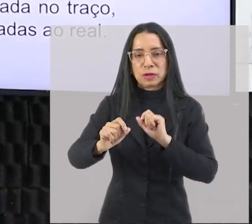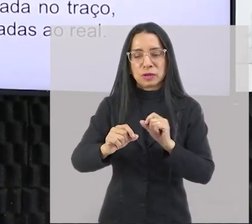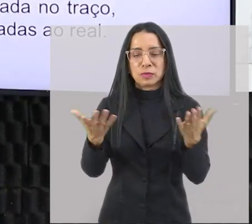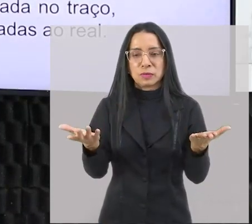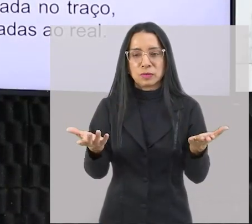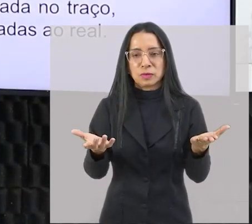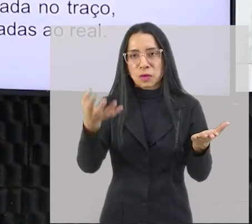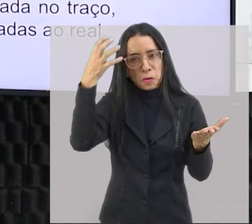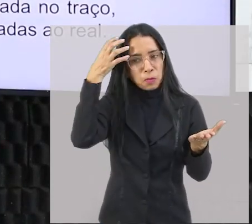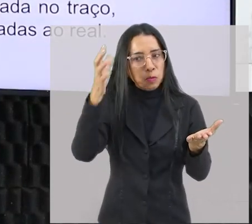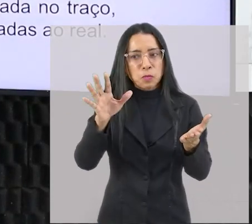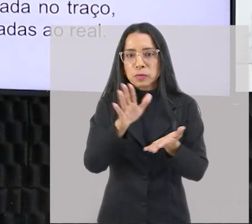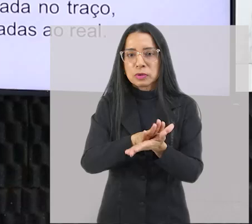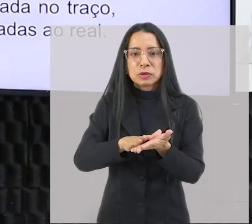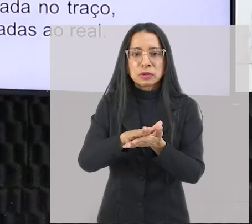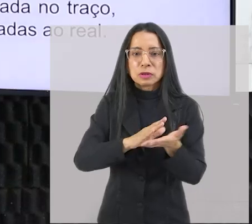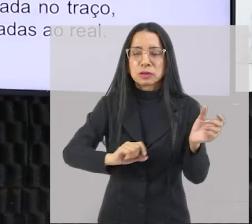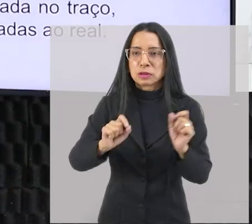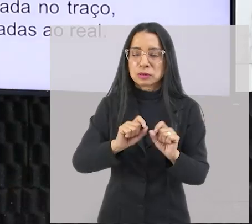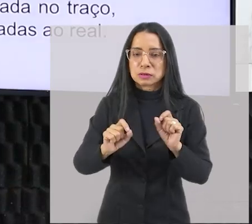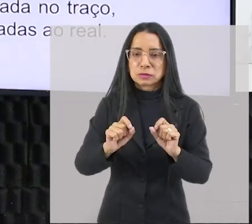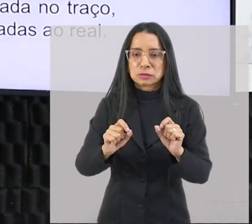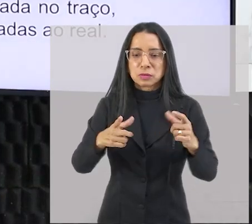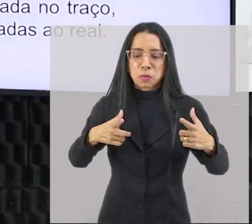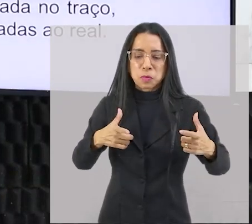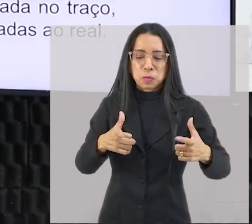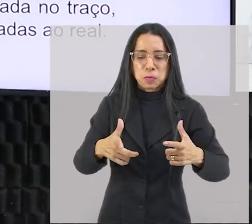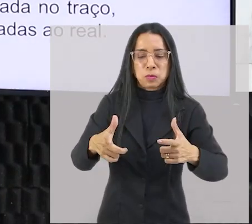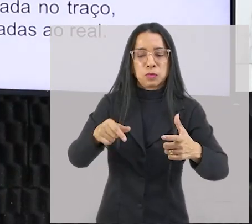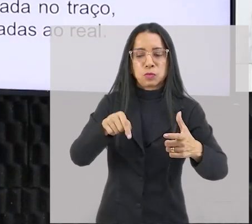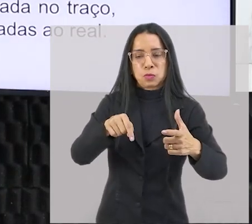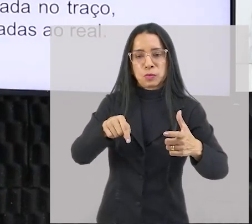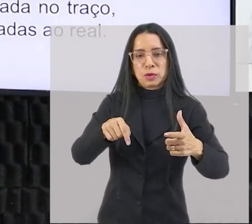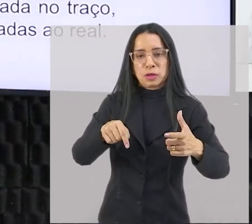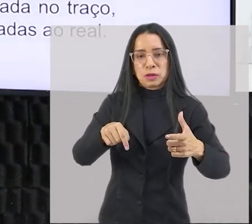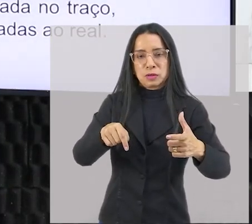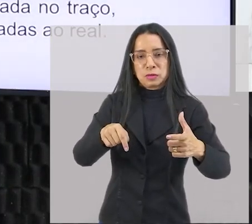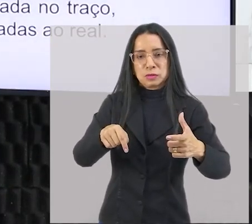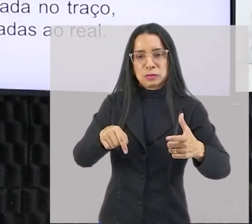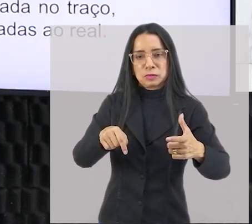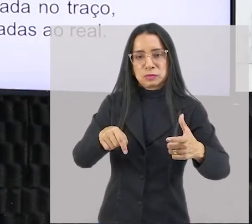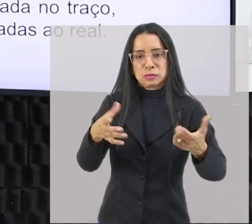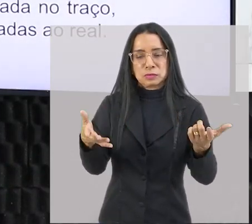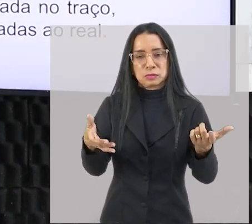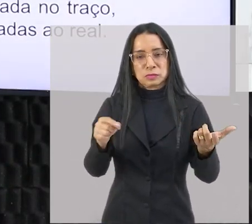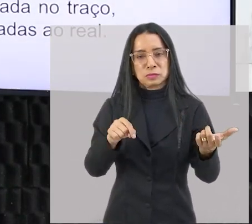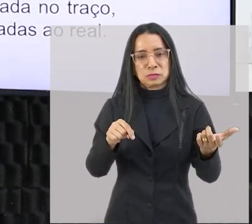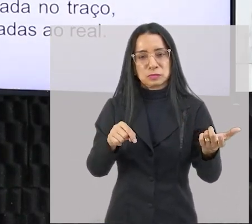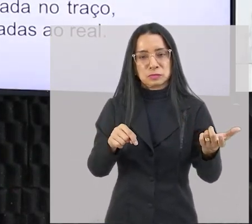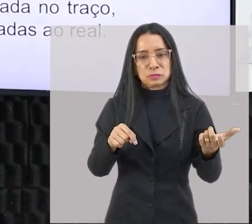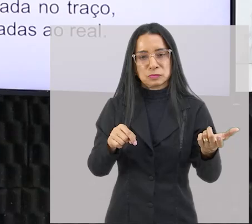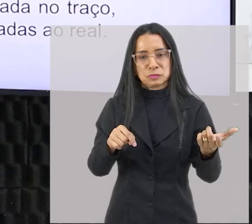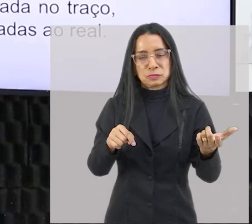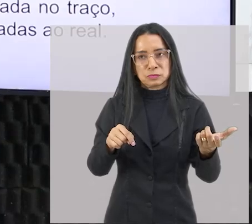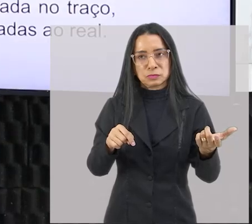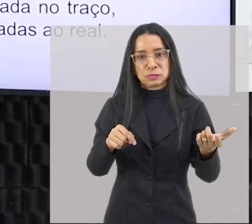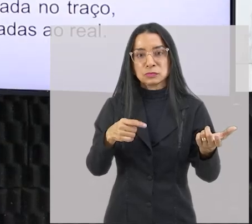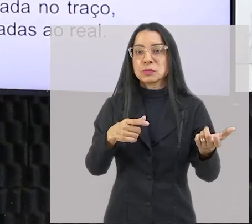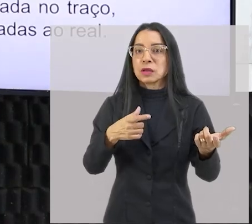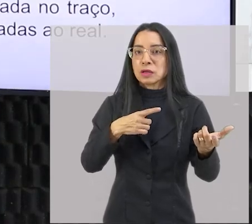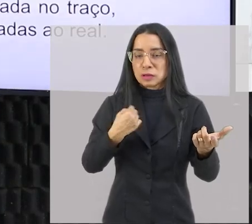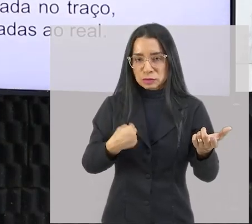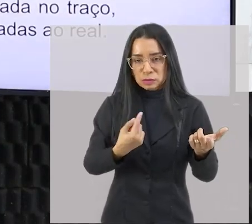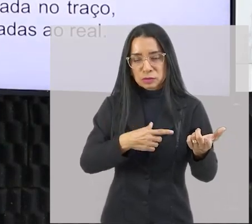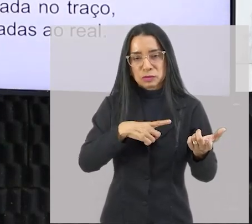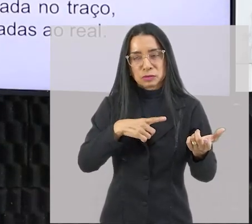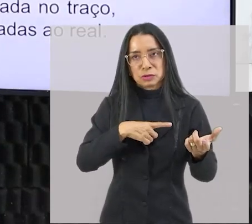de nada, a gente foi pego em fogo cruzado, né? A gente tem uma guerra civil brasileira não visual, mas as